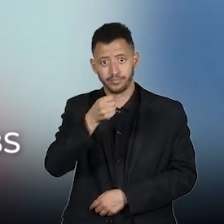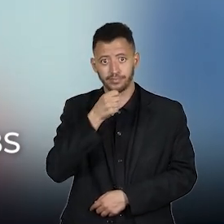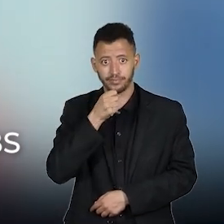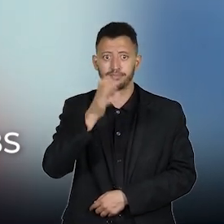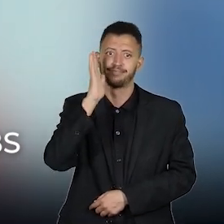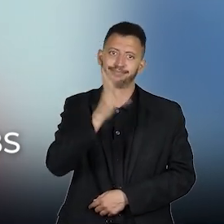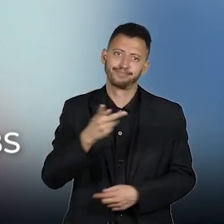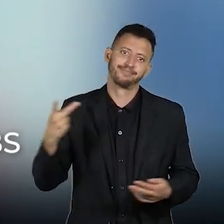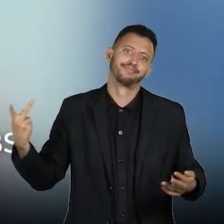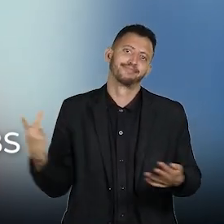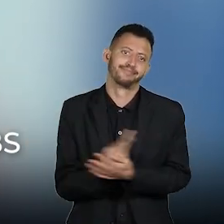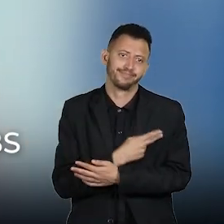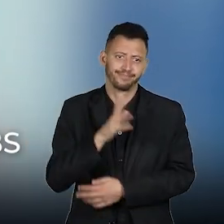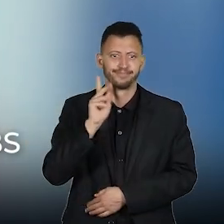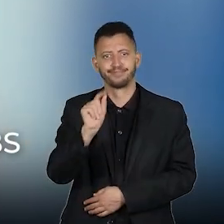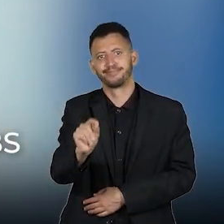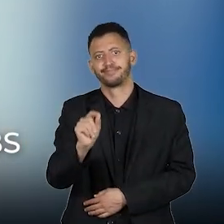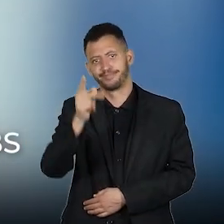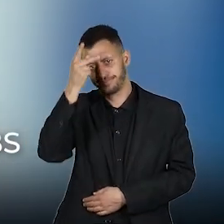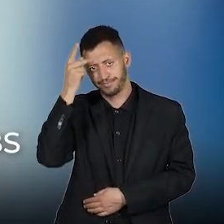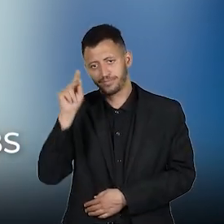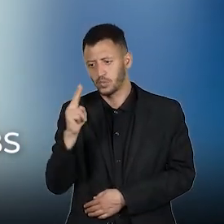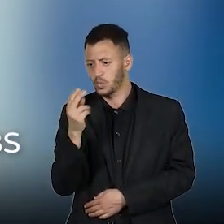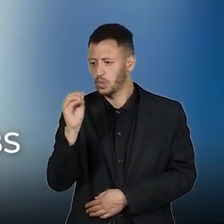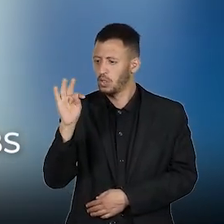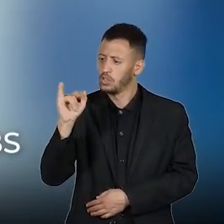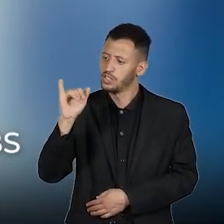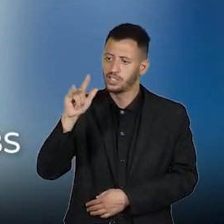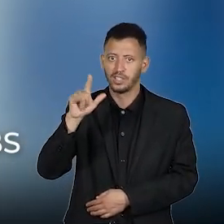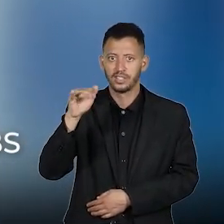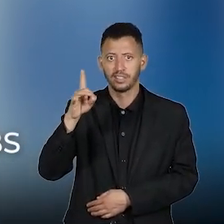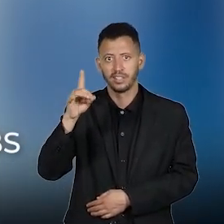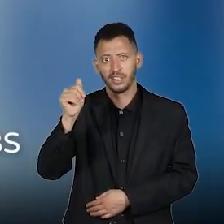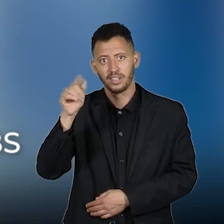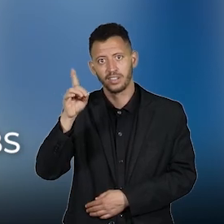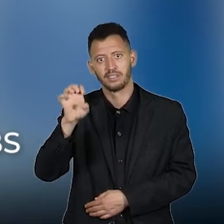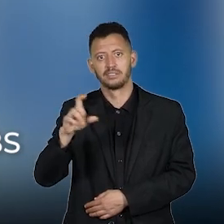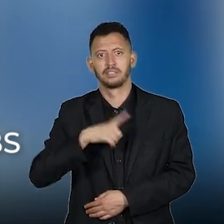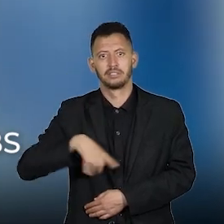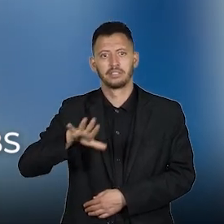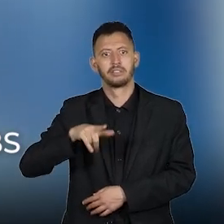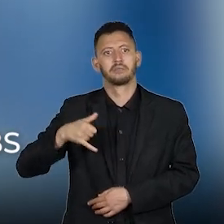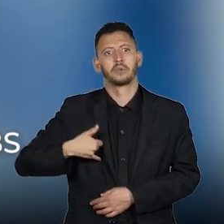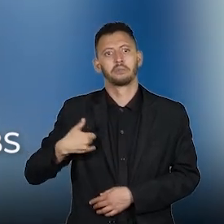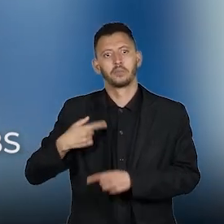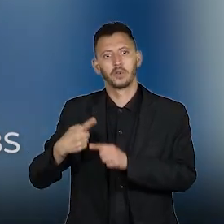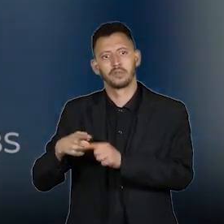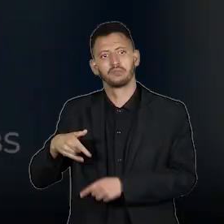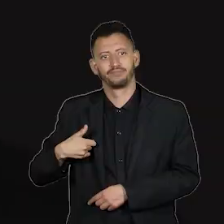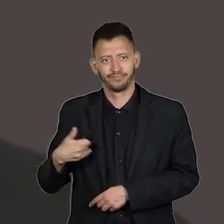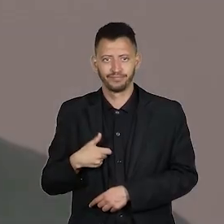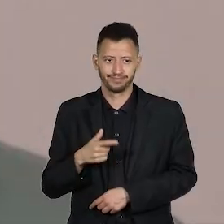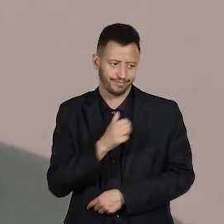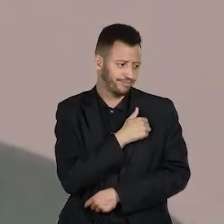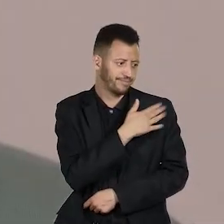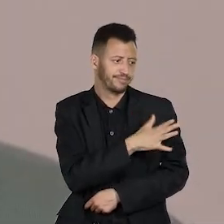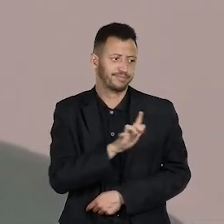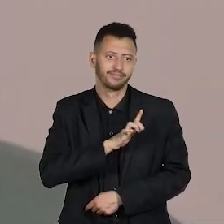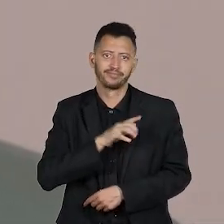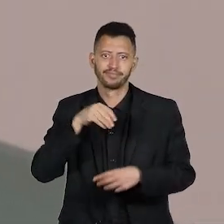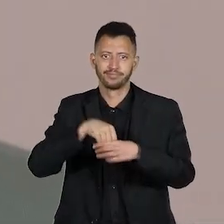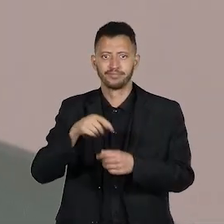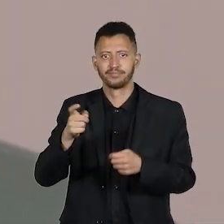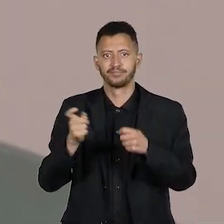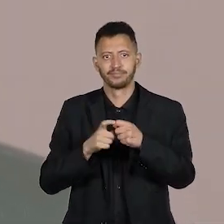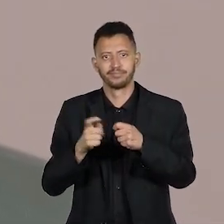dos entrevistados já sofreram algum episódio de hostilidade no ambiente laboral por causa da idade. Preconceito